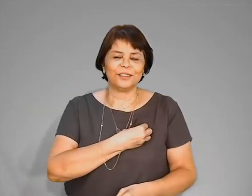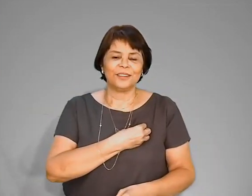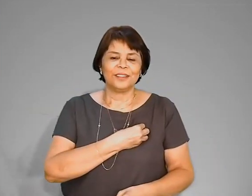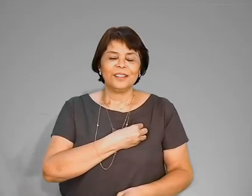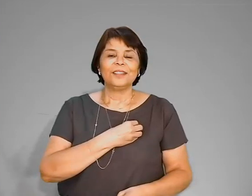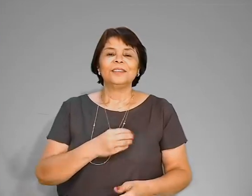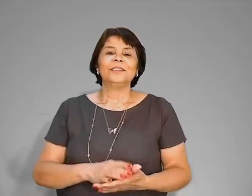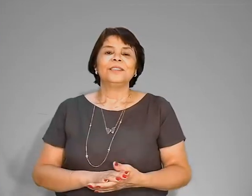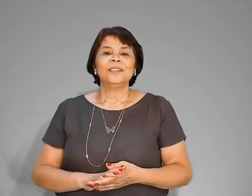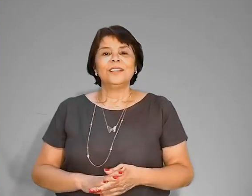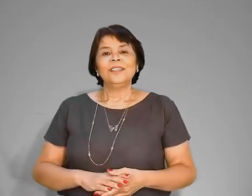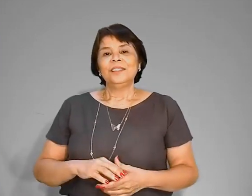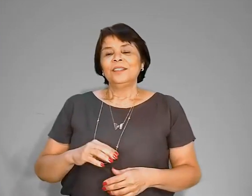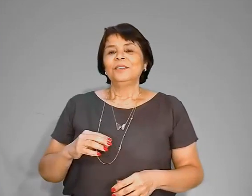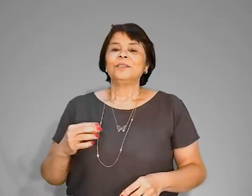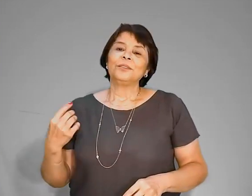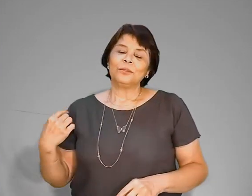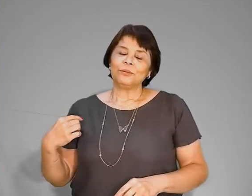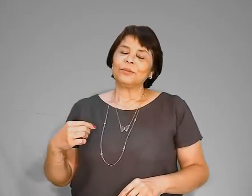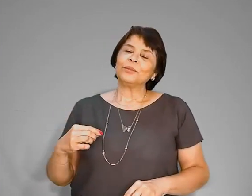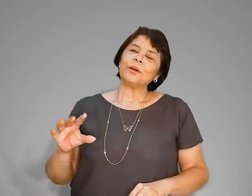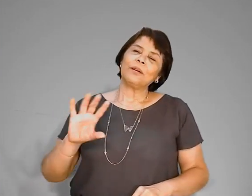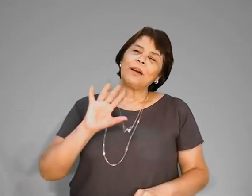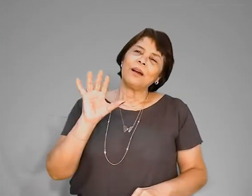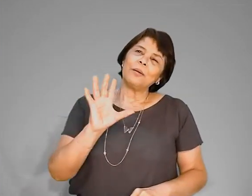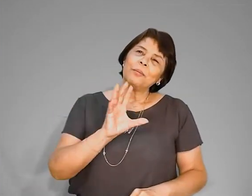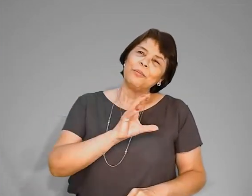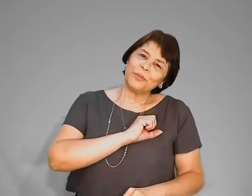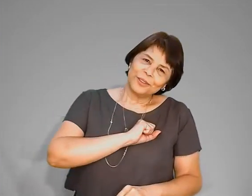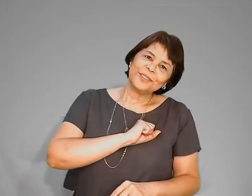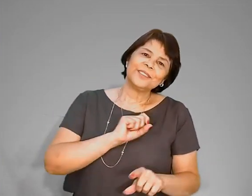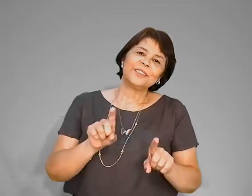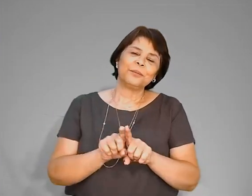sendo unido pela argamassa, que é o amor. Lindo, não é?